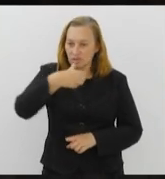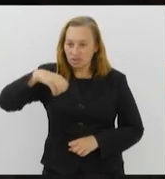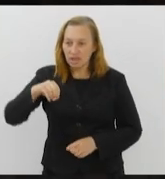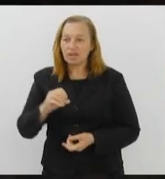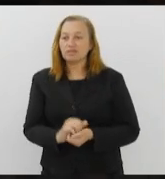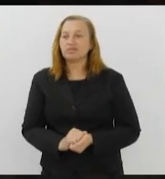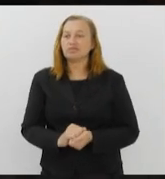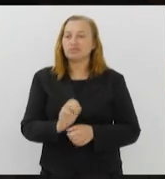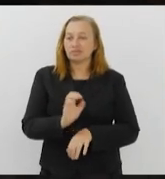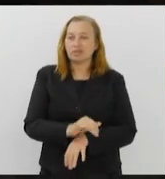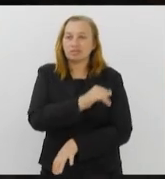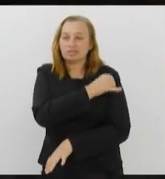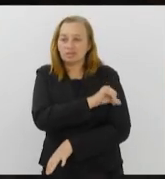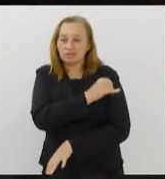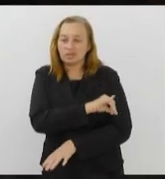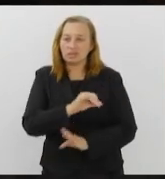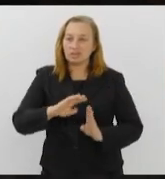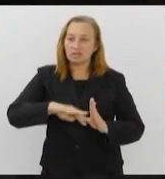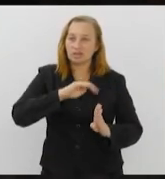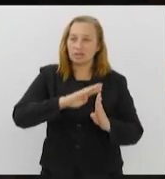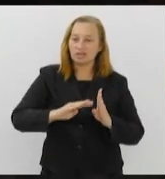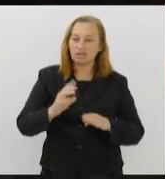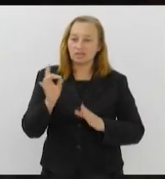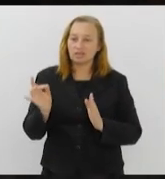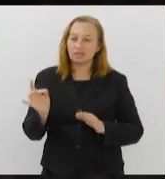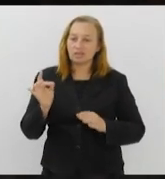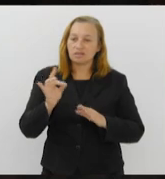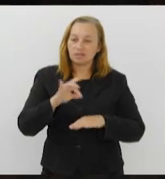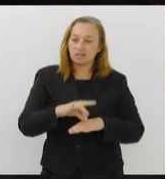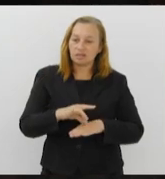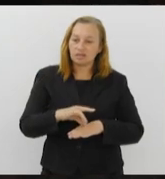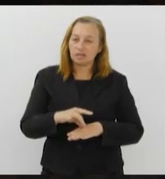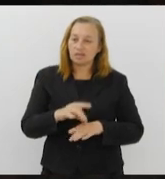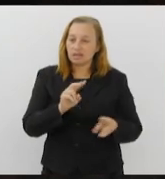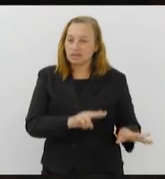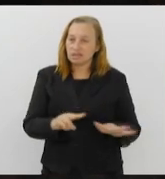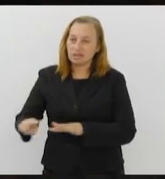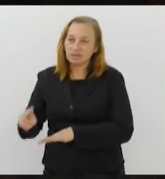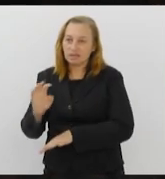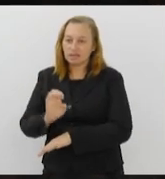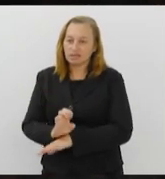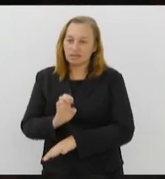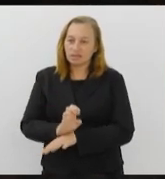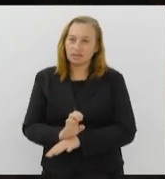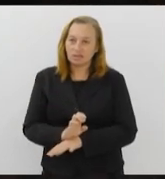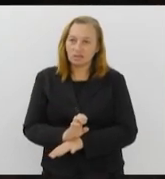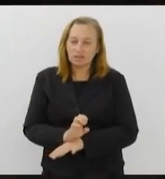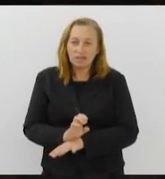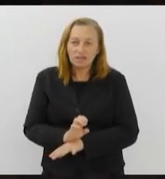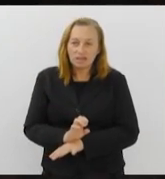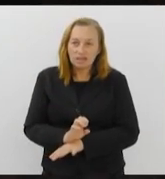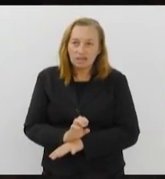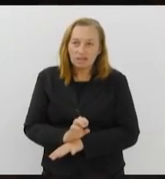do Rio de Janeiro, para incluir no calendário oficial do Rio de Janeiro a Semana Estadual das